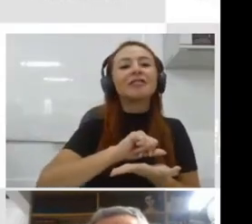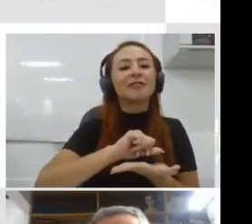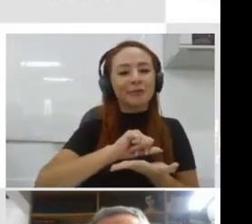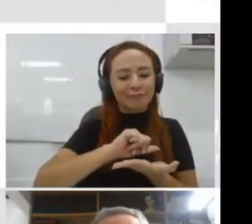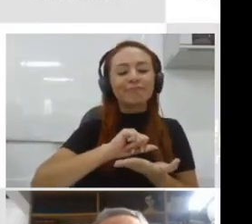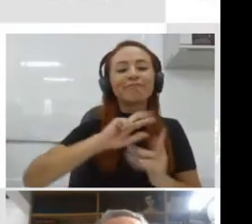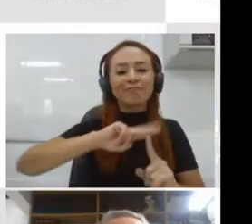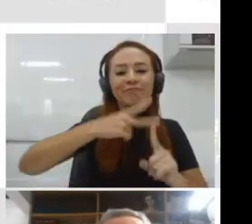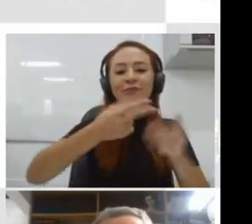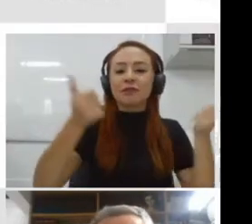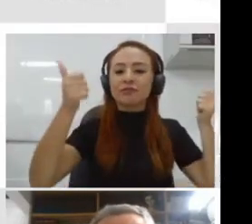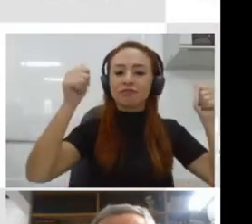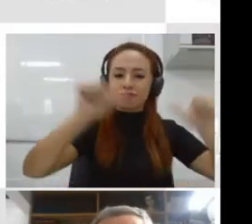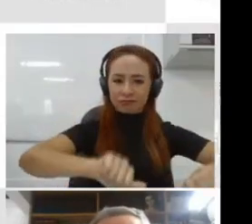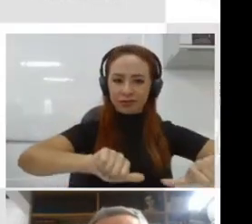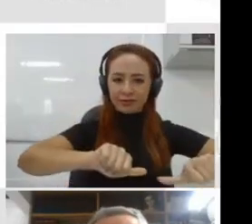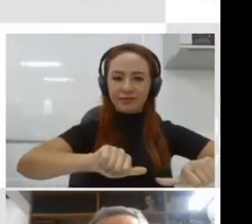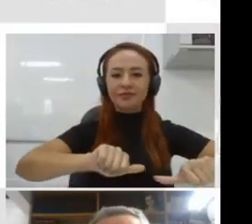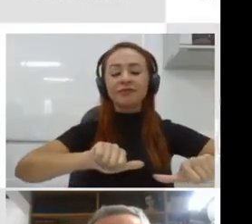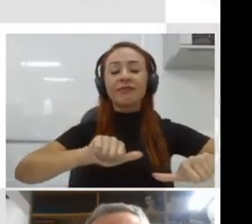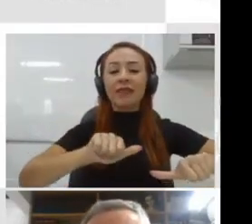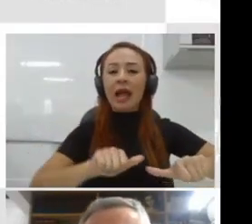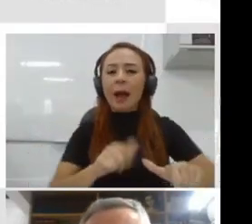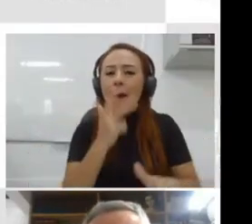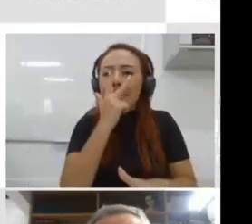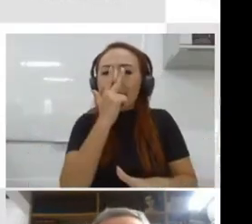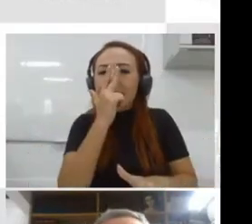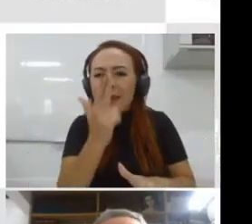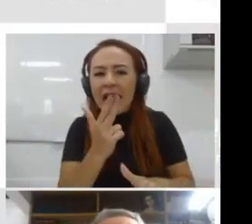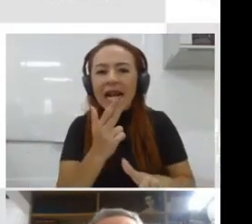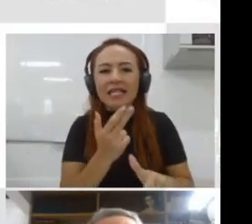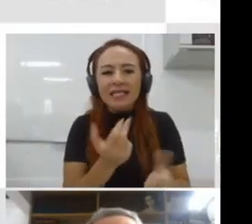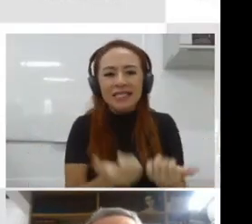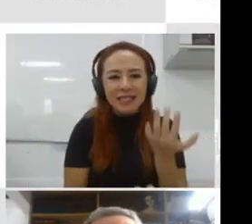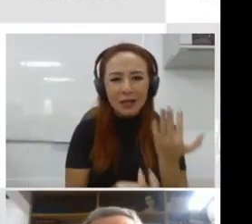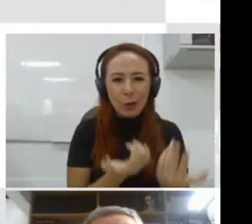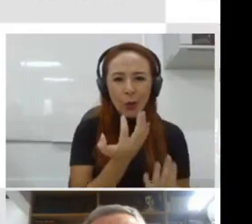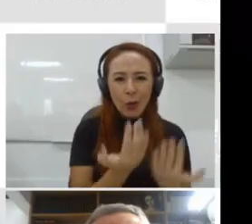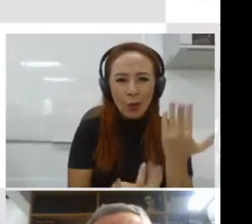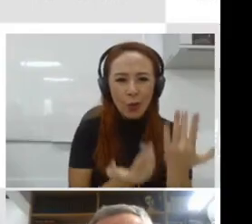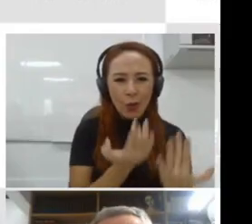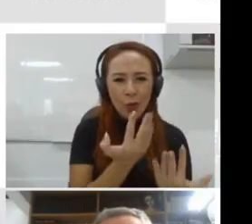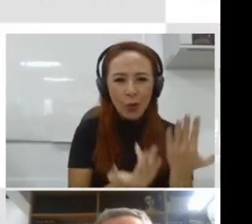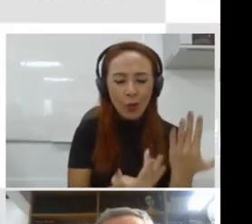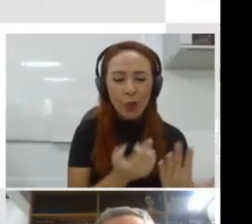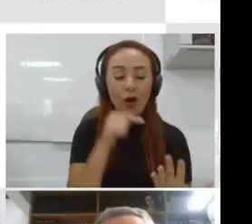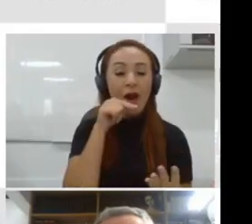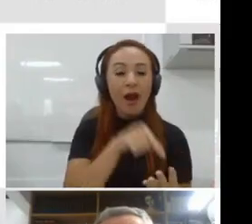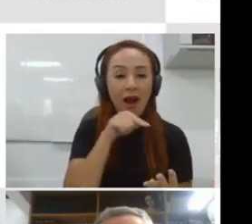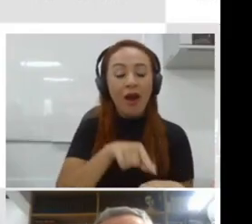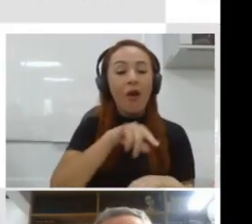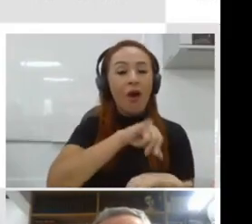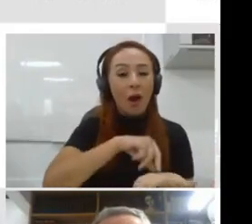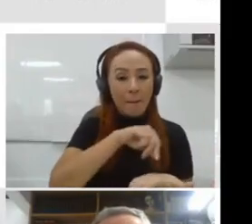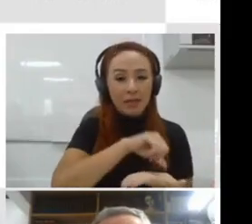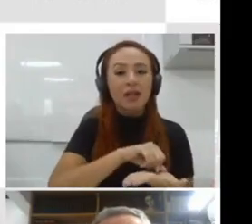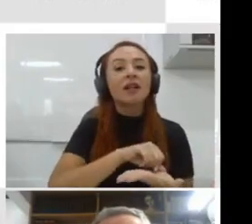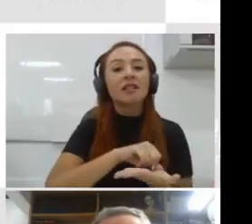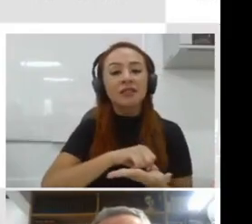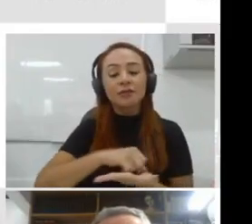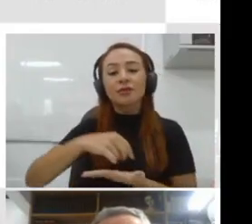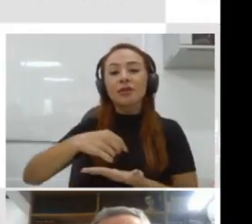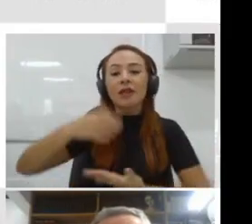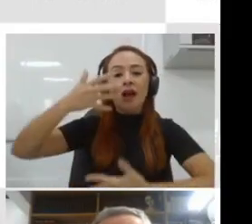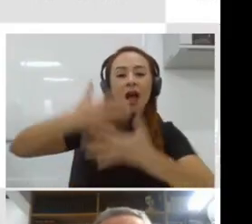modelo termofóssil, né, no sentido que ele queima combustíveis fósseis, e é graças a essa queima de combustíveis fósseis que